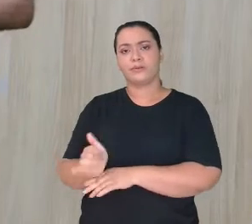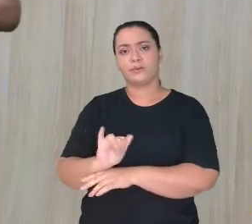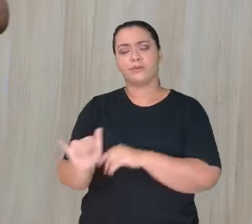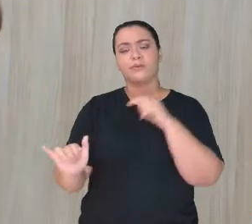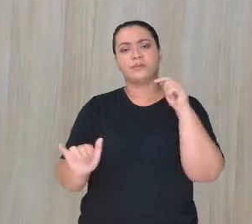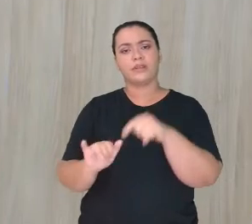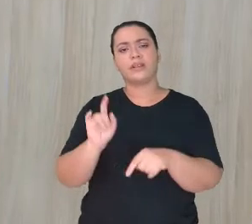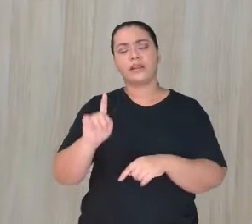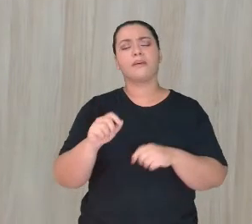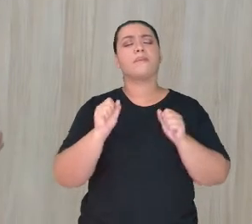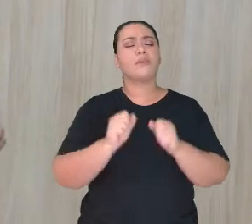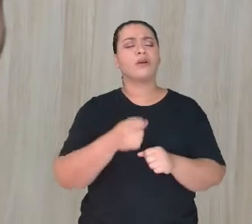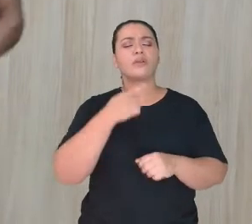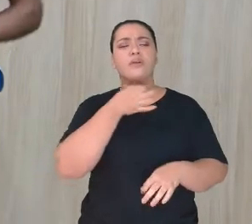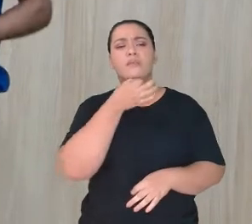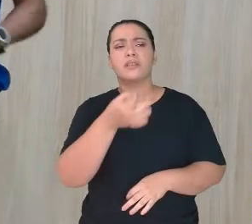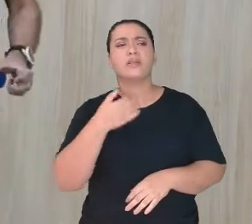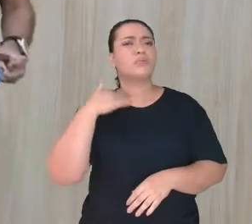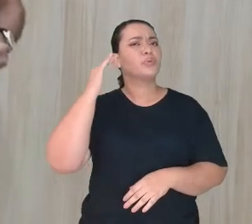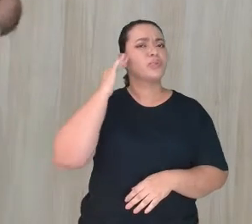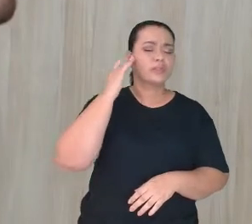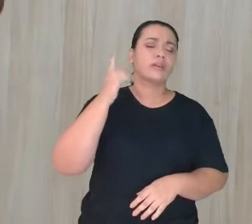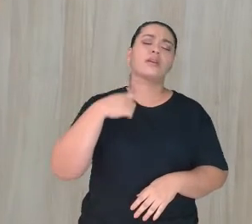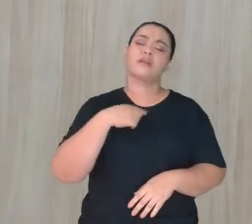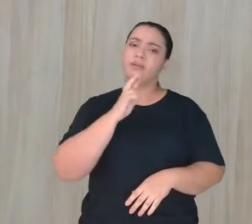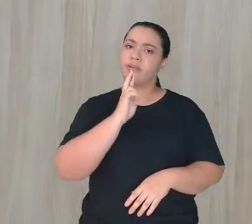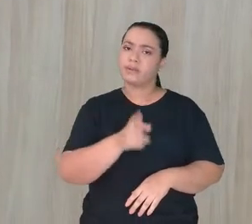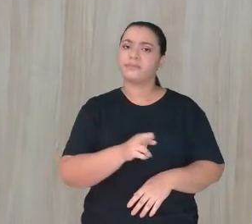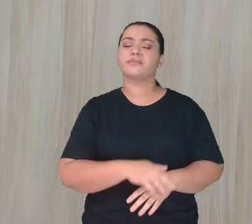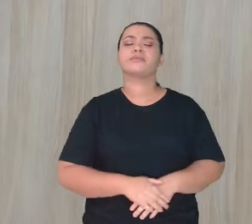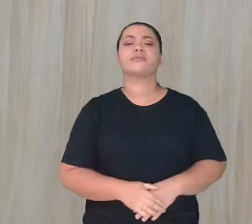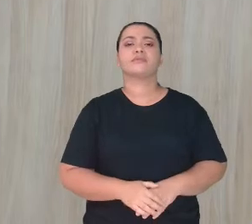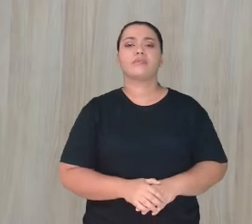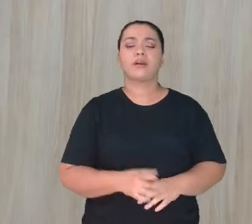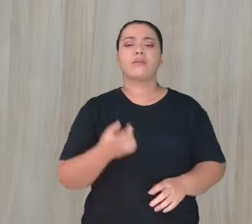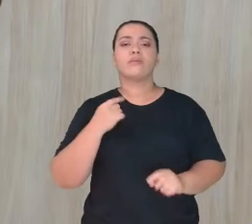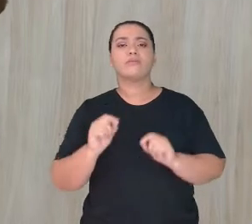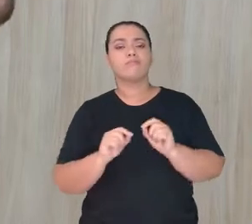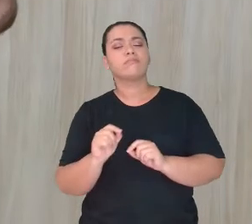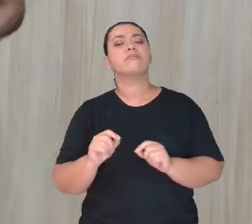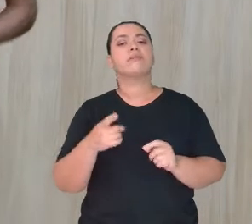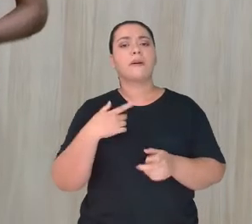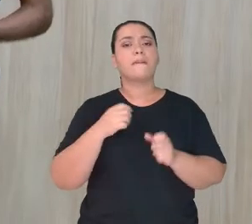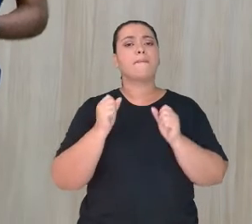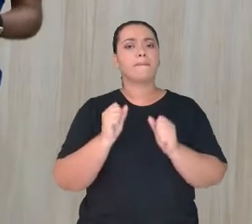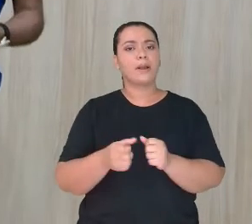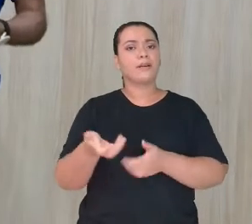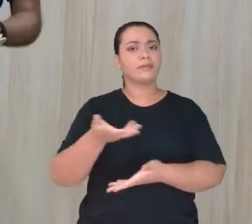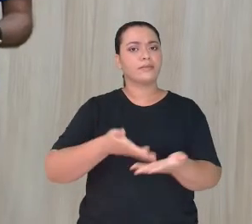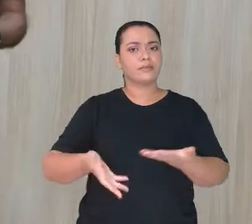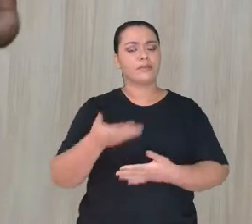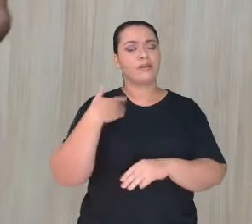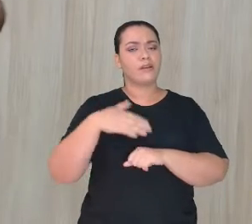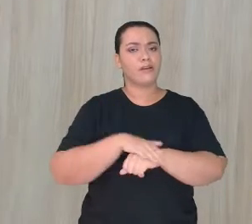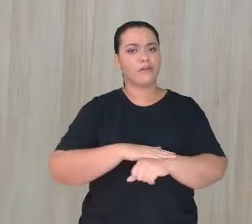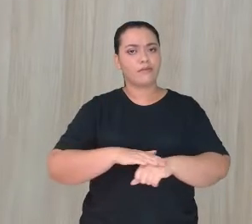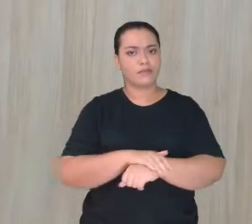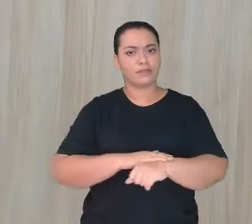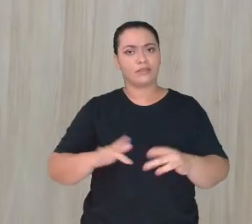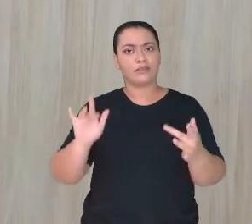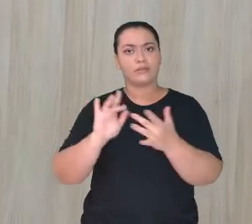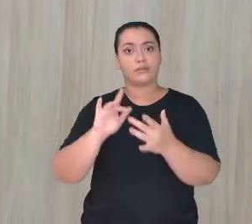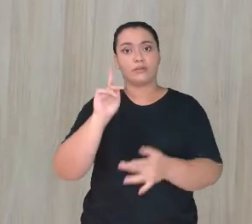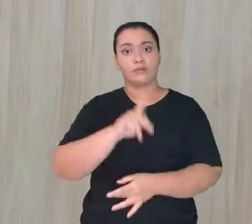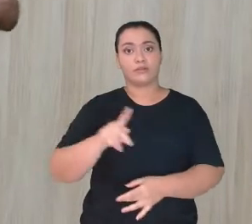de comentar, Ricardinho, eu não entendi isso, aquilo outro. Ó, rever esse conteúdo. Você pode ter também um veículo de comunicação com o